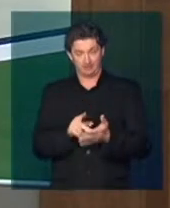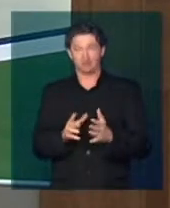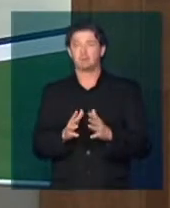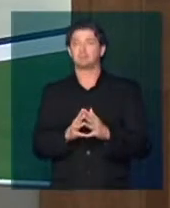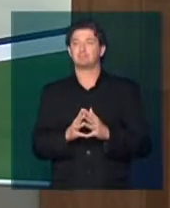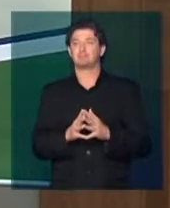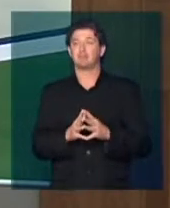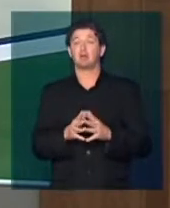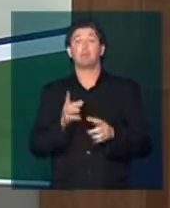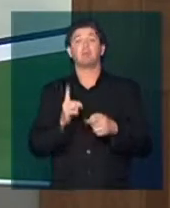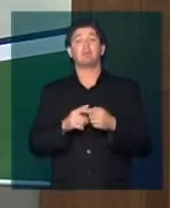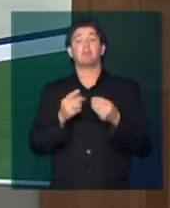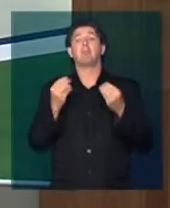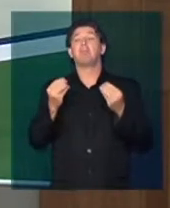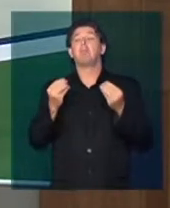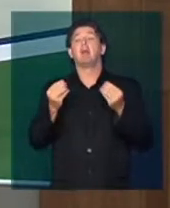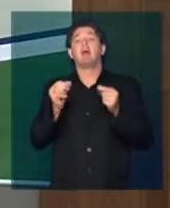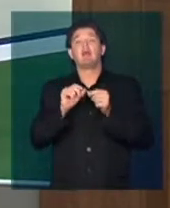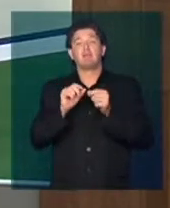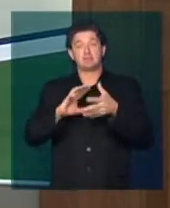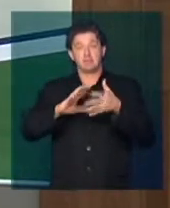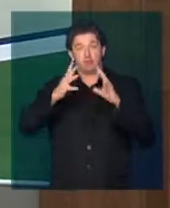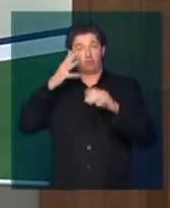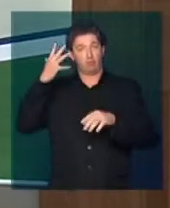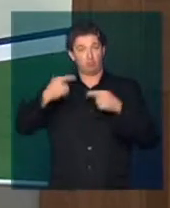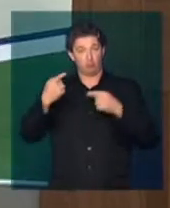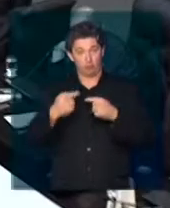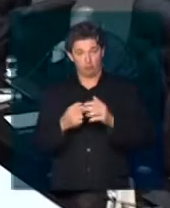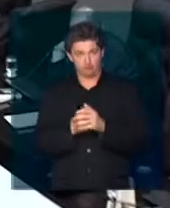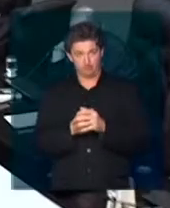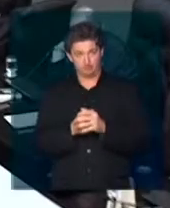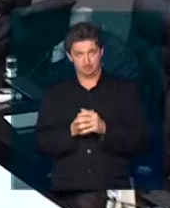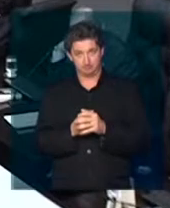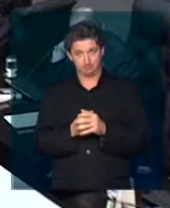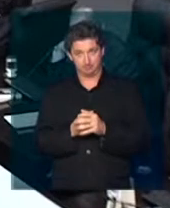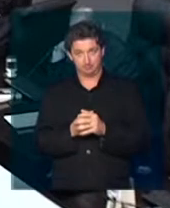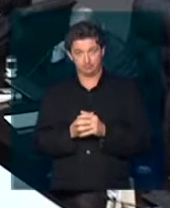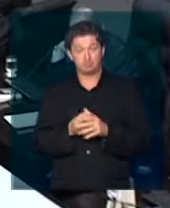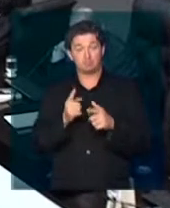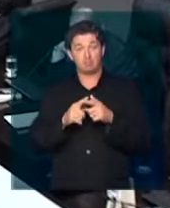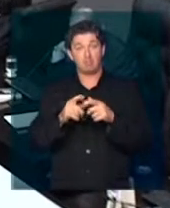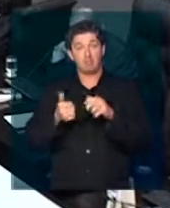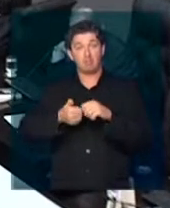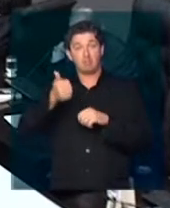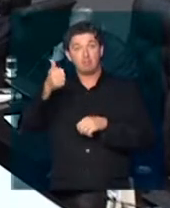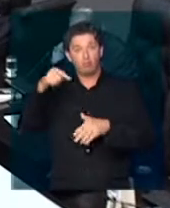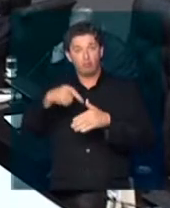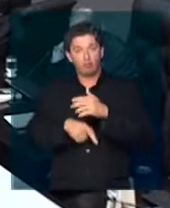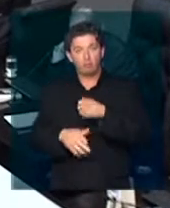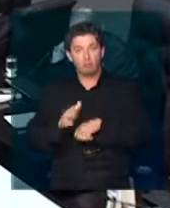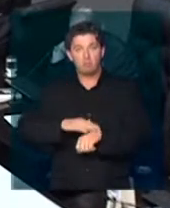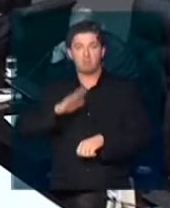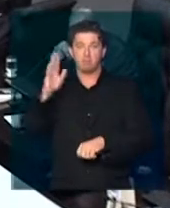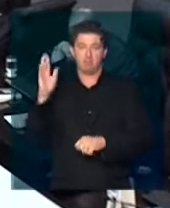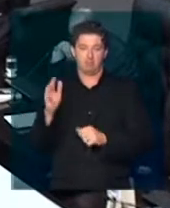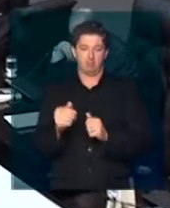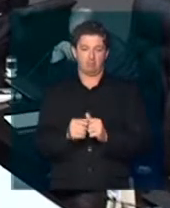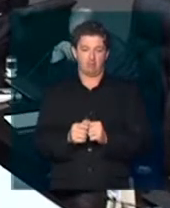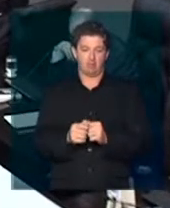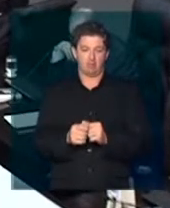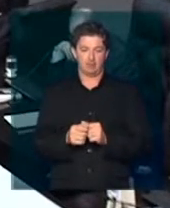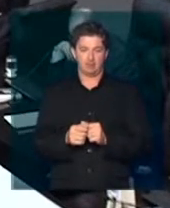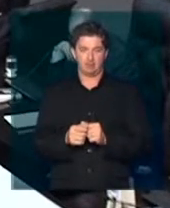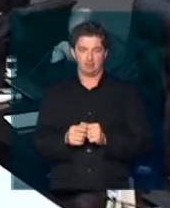mesmo, para que é que nós queremos fazer uma reforma política? para aperfeiçoar os nossos